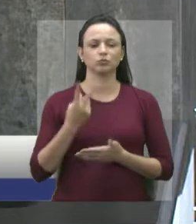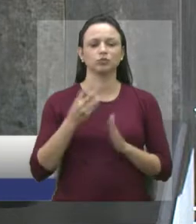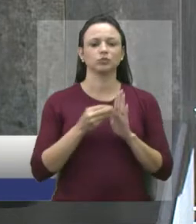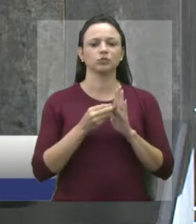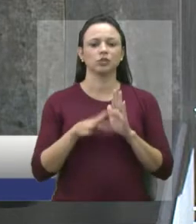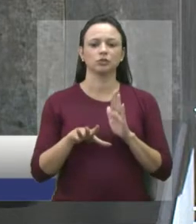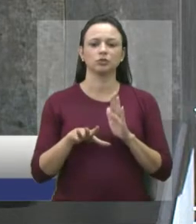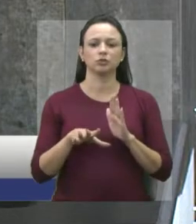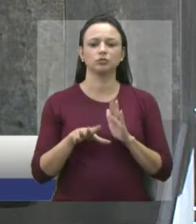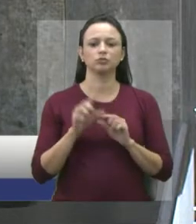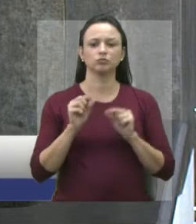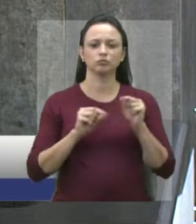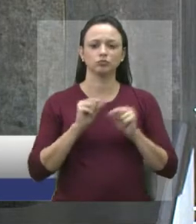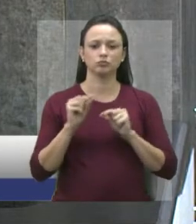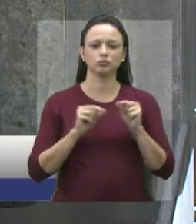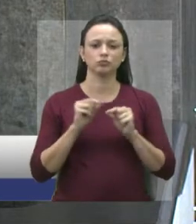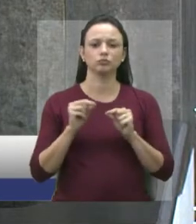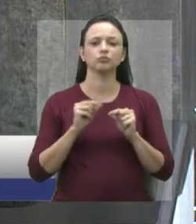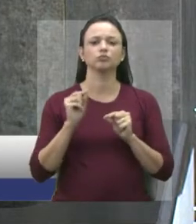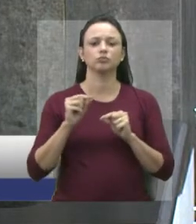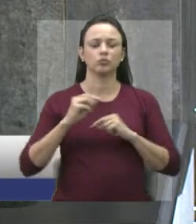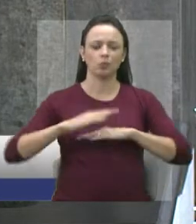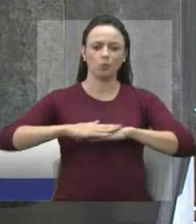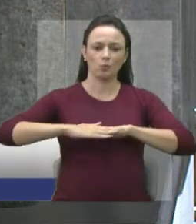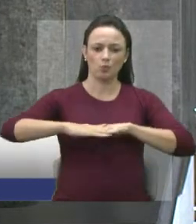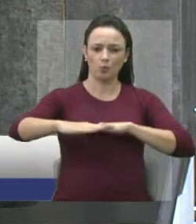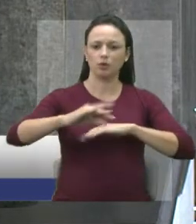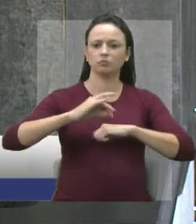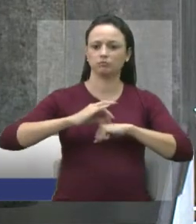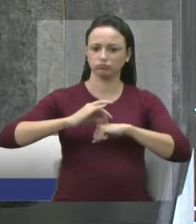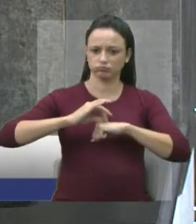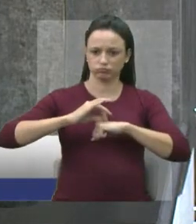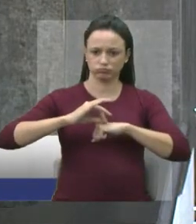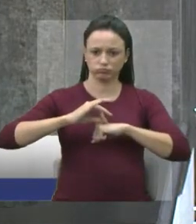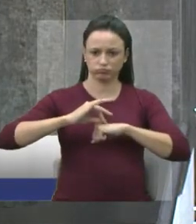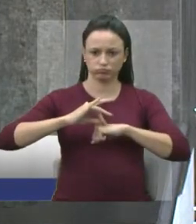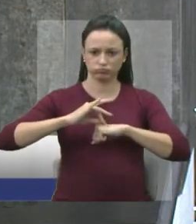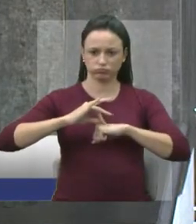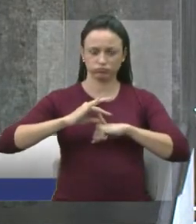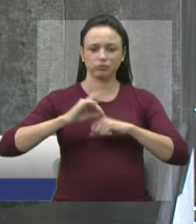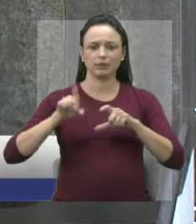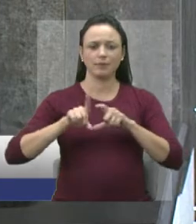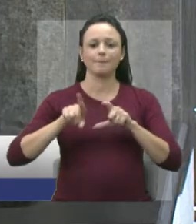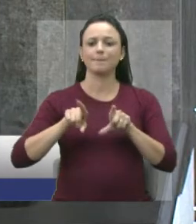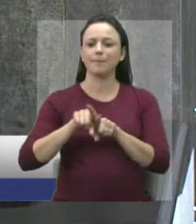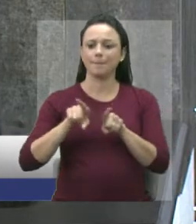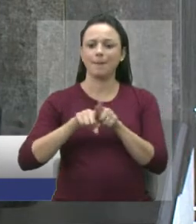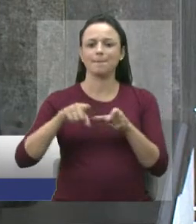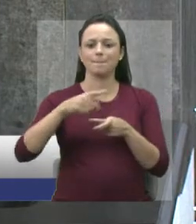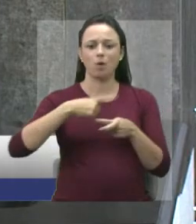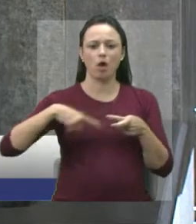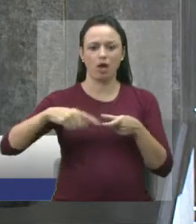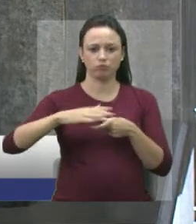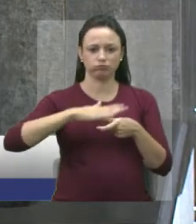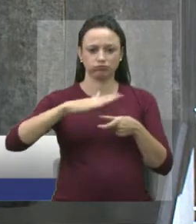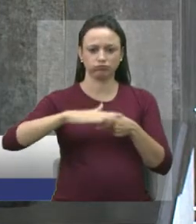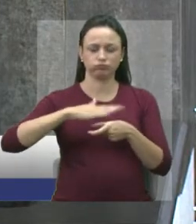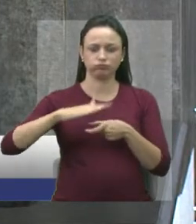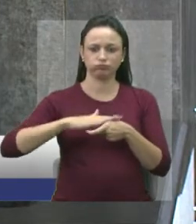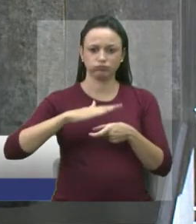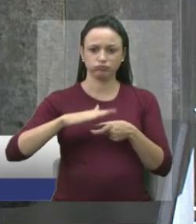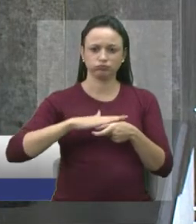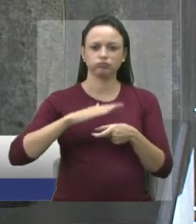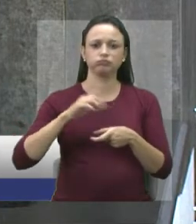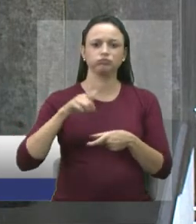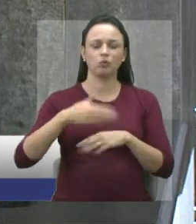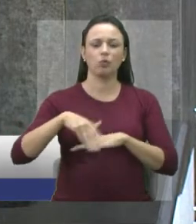indicações se tratam de recapeamento e operação tapa-buracos, né? Sendo que uma é lá na rua